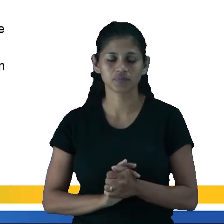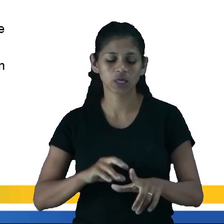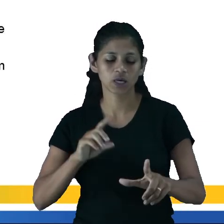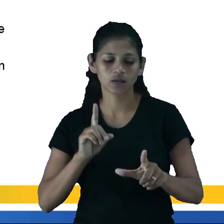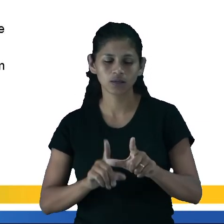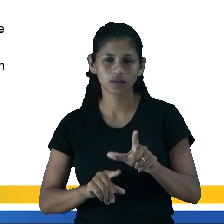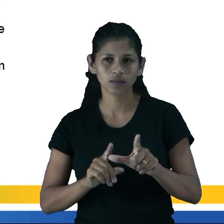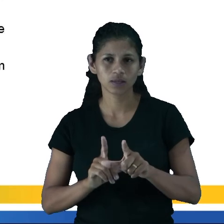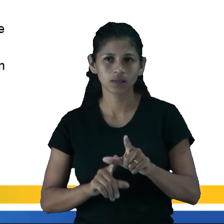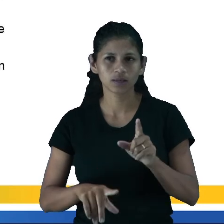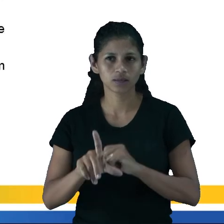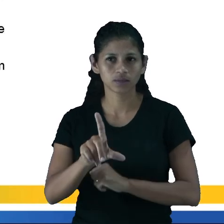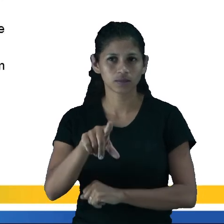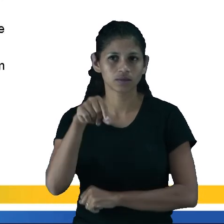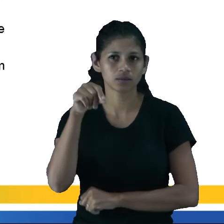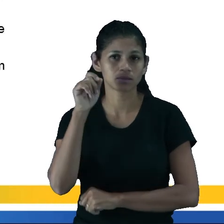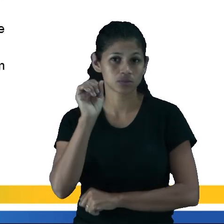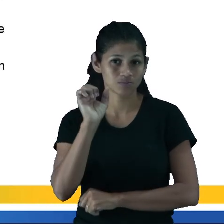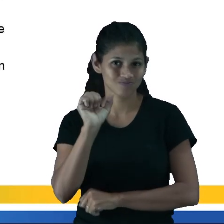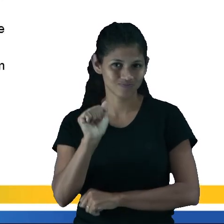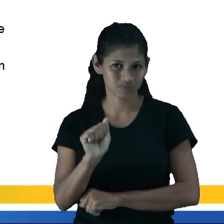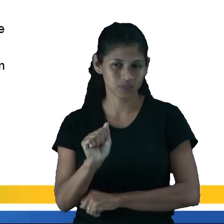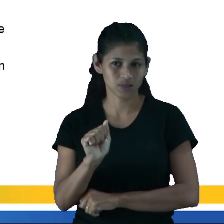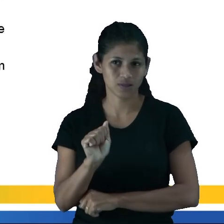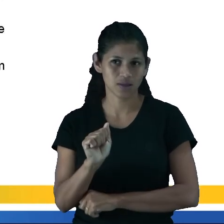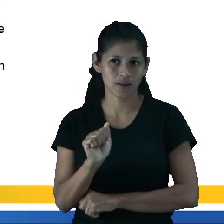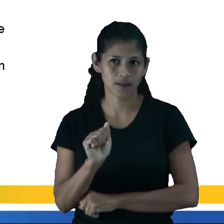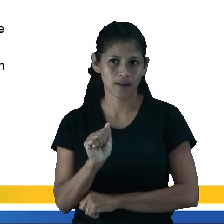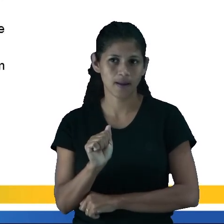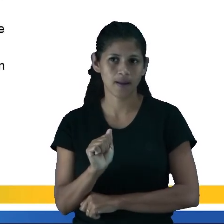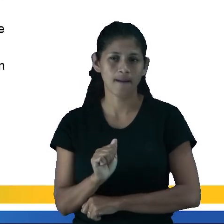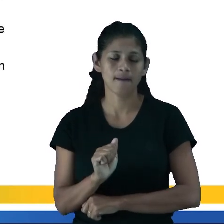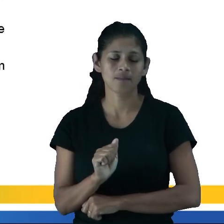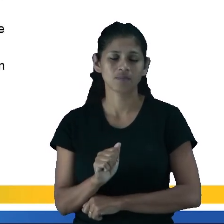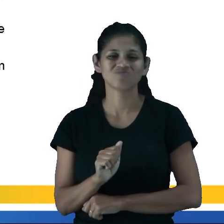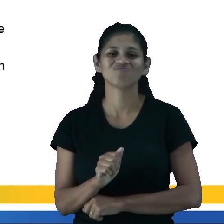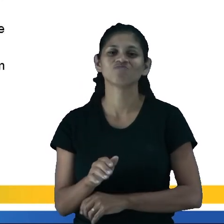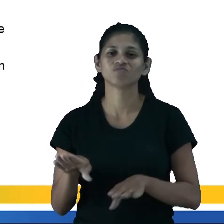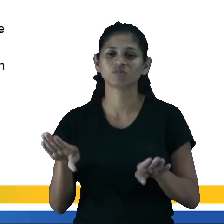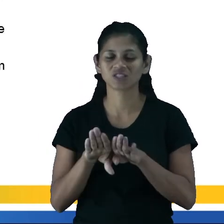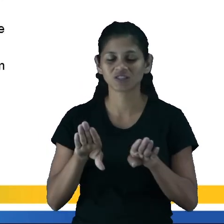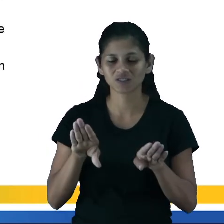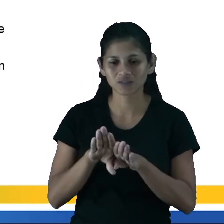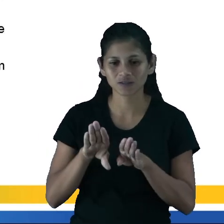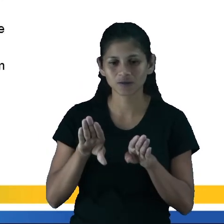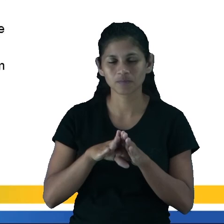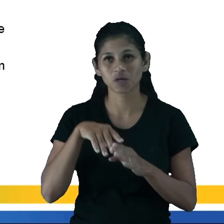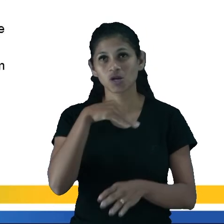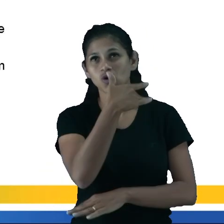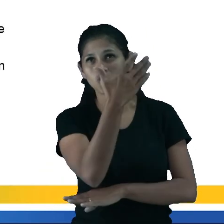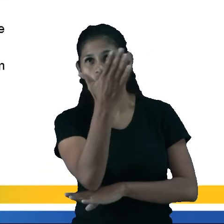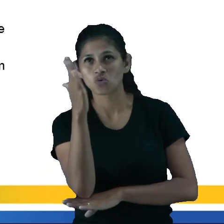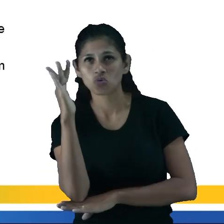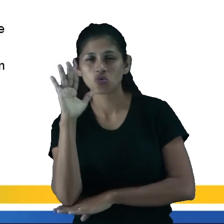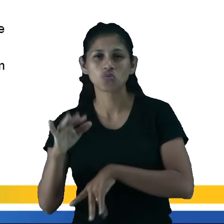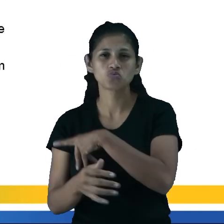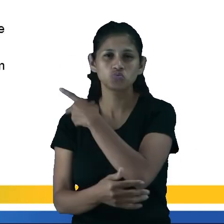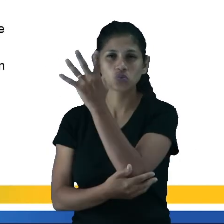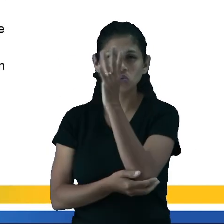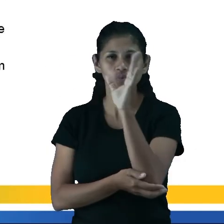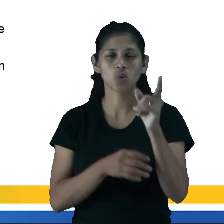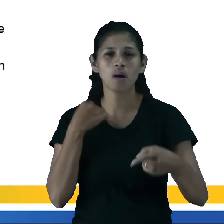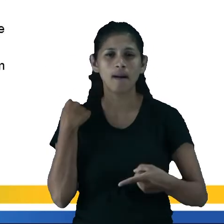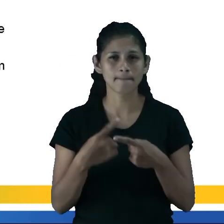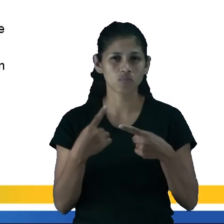aí a alternativa A, tá? Sobre a mobilidade urbana ser também uma questão ambiental, né? Você acertou. Anteriormente